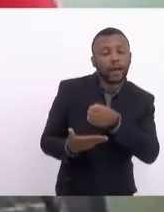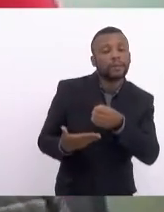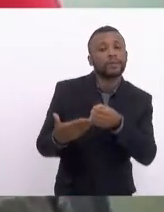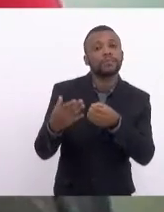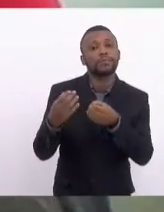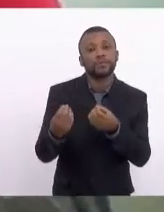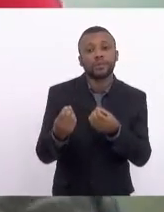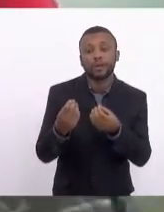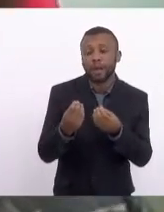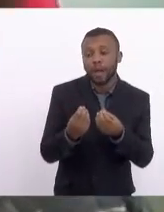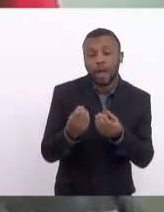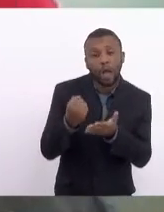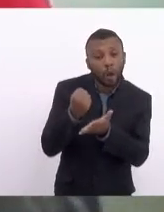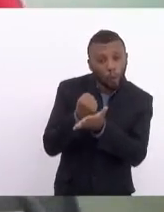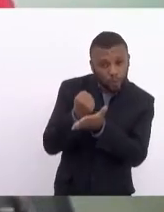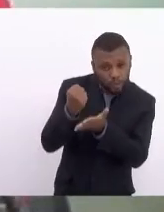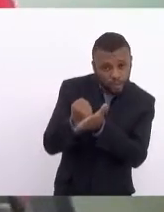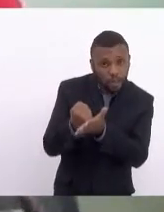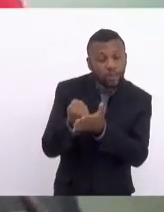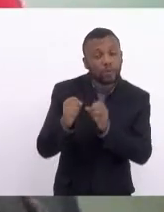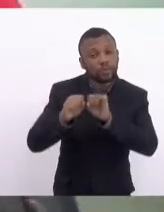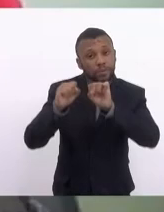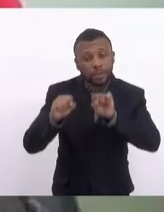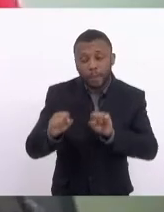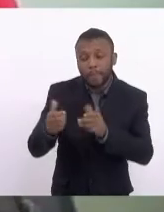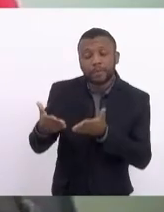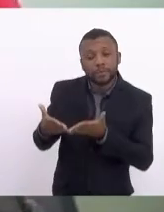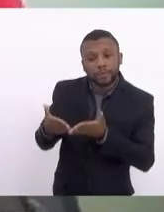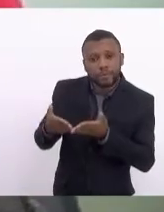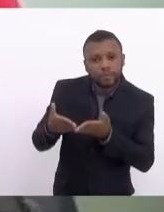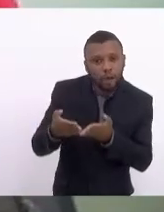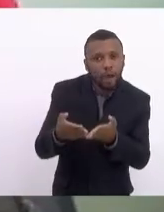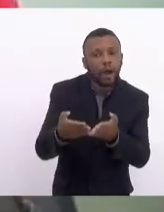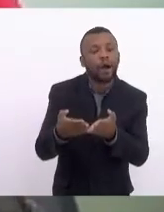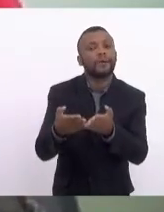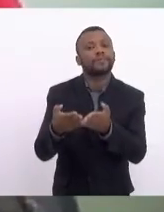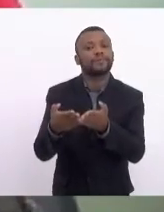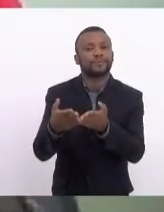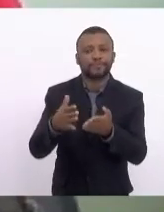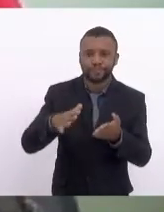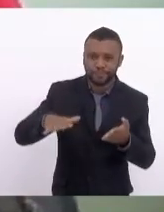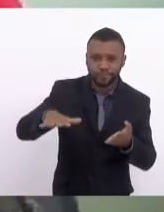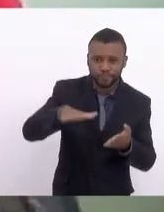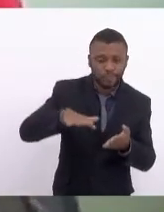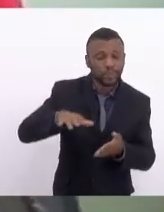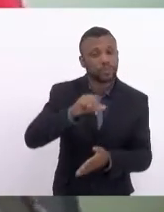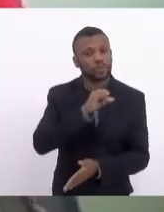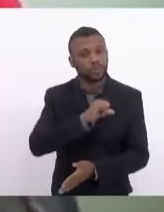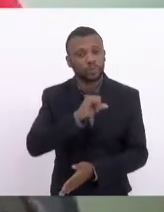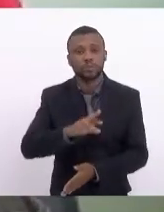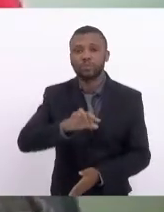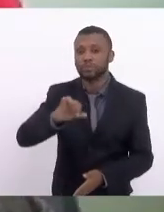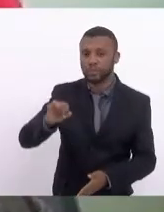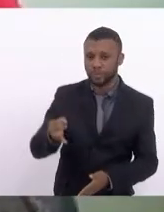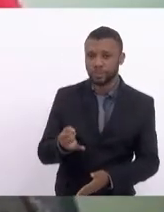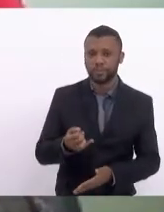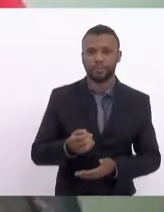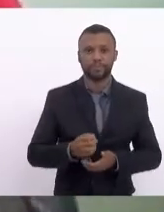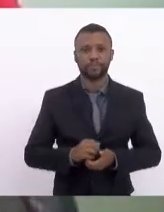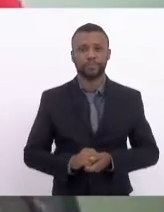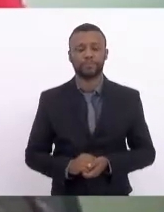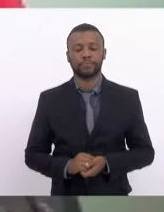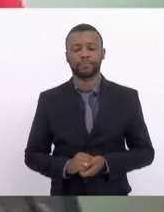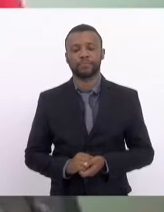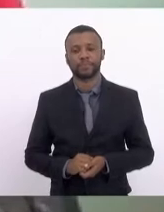transporte aquaviário de passageiros, cargas e veículos no estado do Rio de Janeiro. Eu